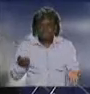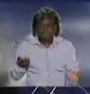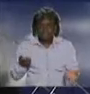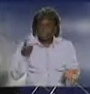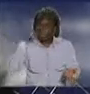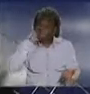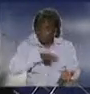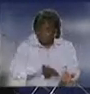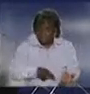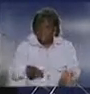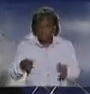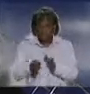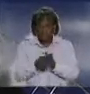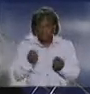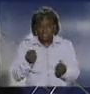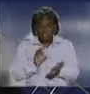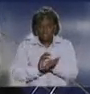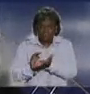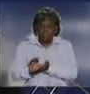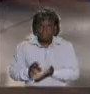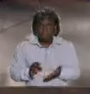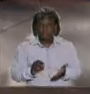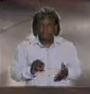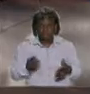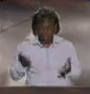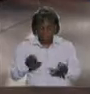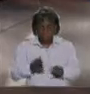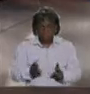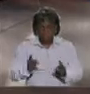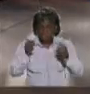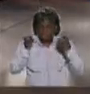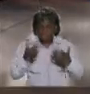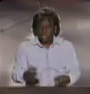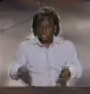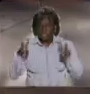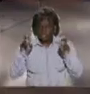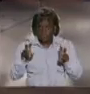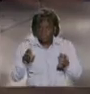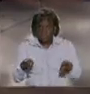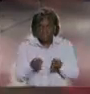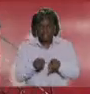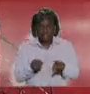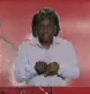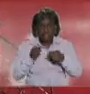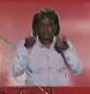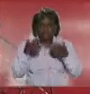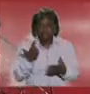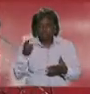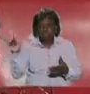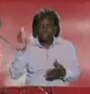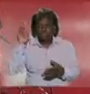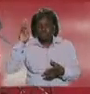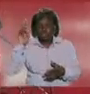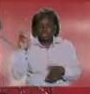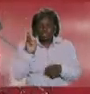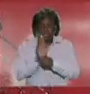dela no mercado. Isso é um desafio em termos de investimento. A gente vai continuar falando sobre esse assunto e falando também sobre outros